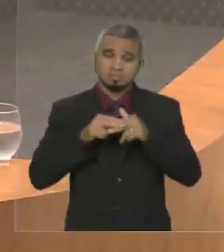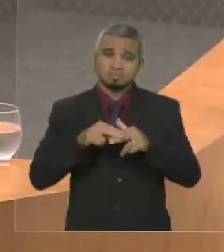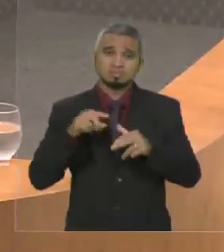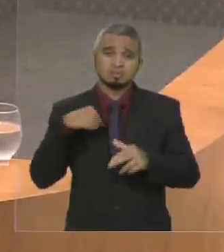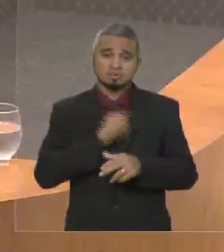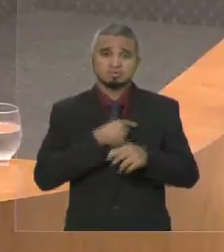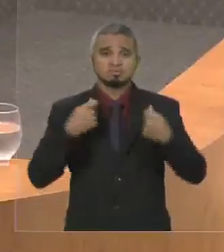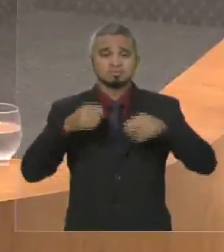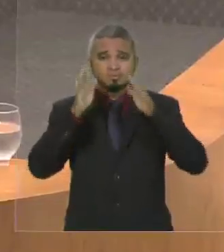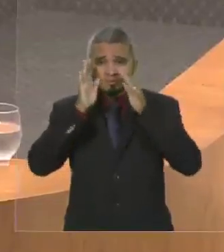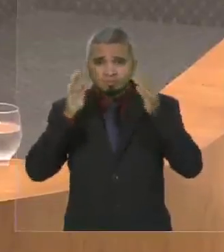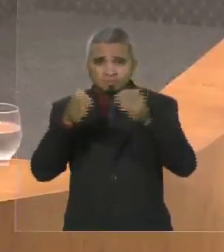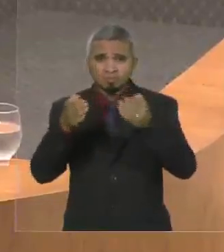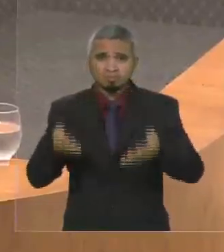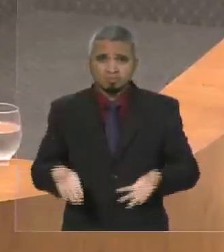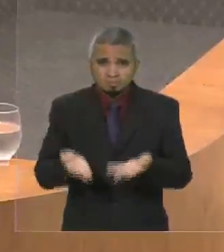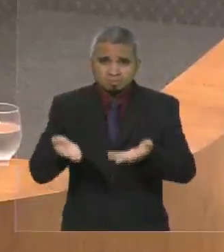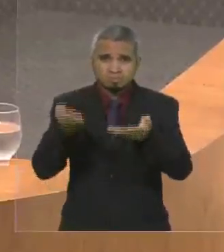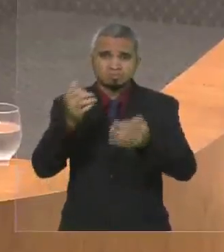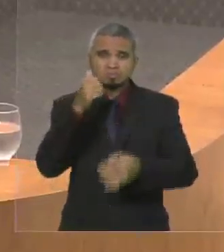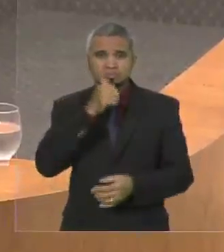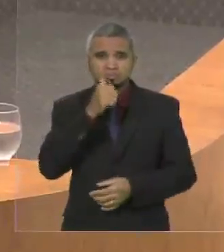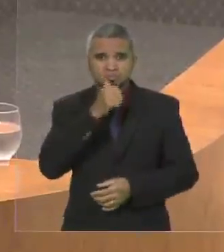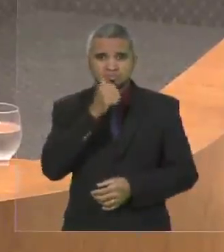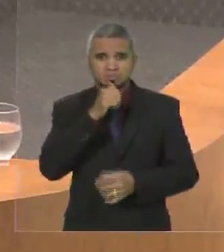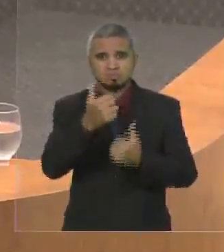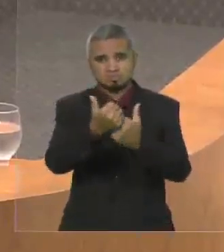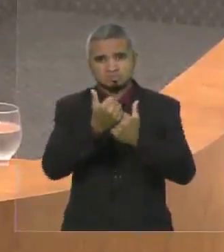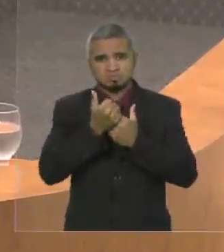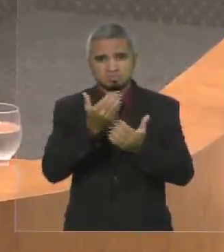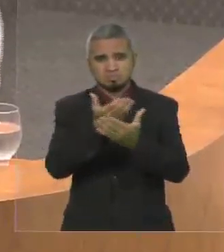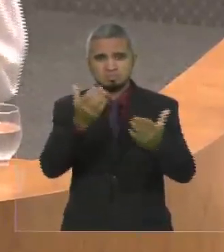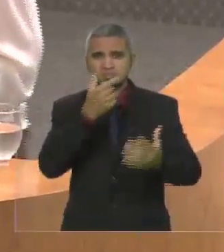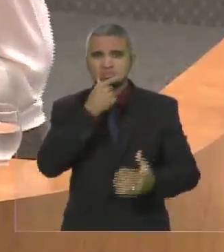contamos com o apoio de todos vocês, deputados e deputadas. Muito obrigada, senhor presidente.